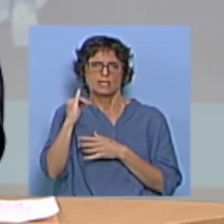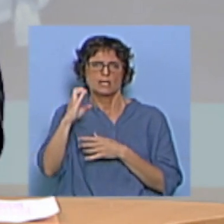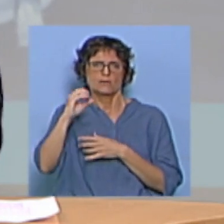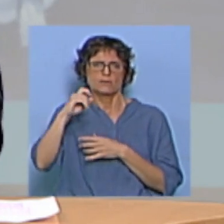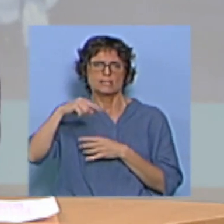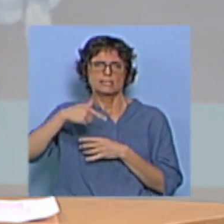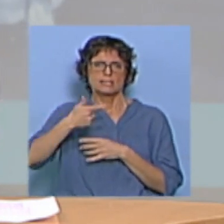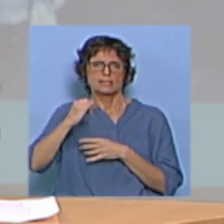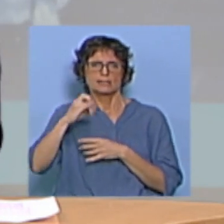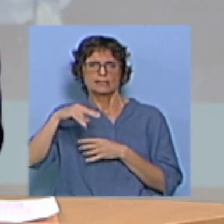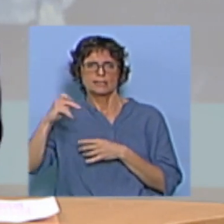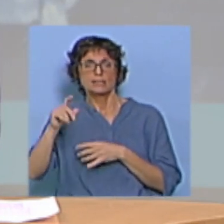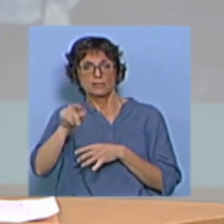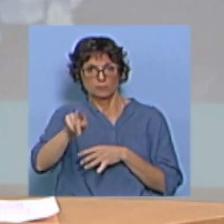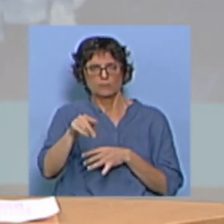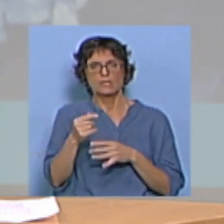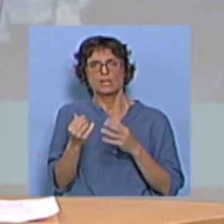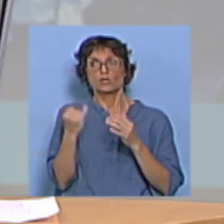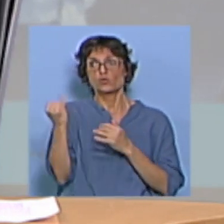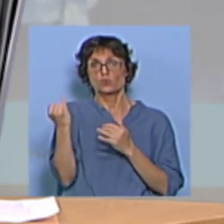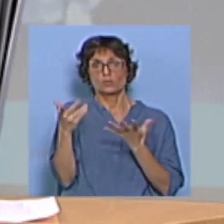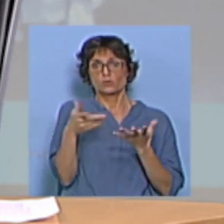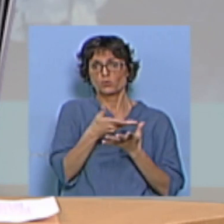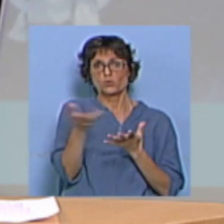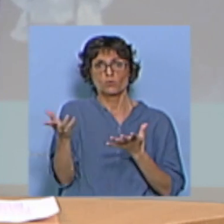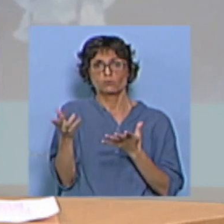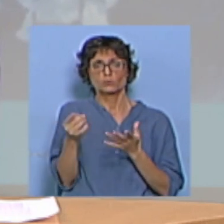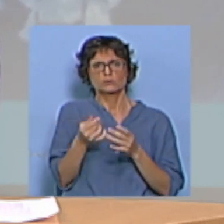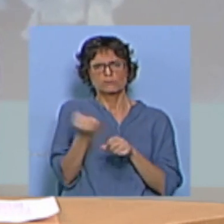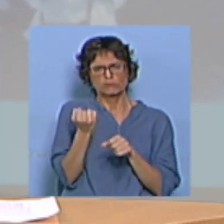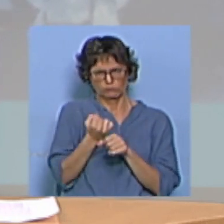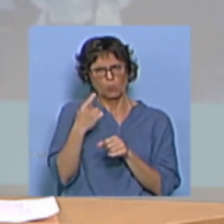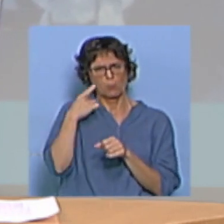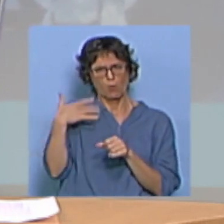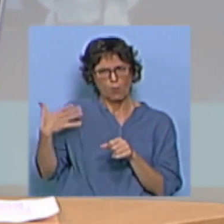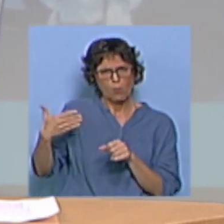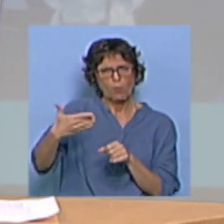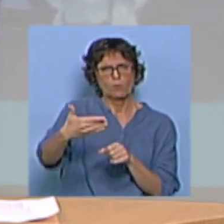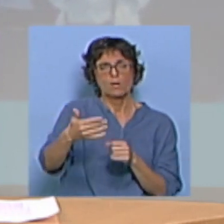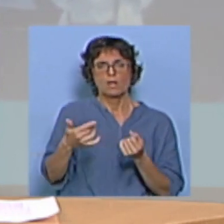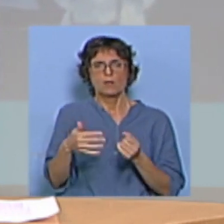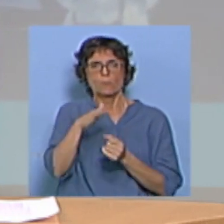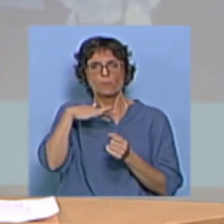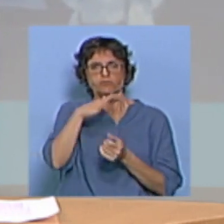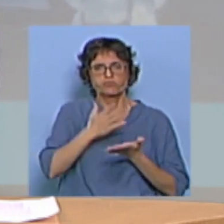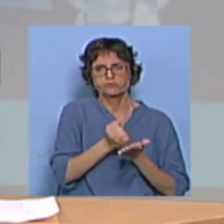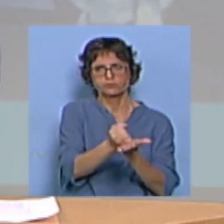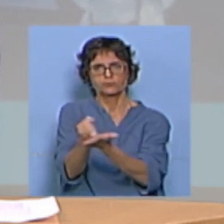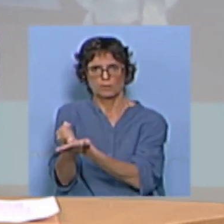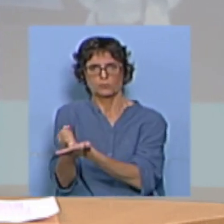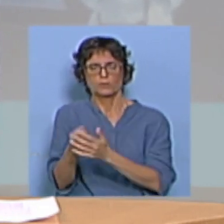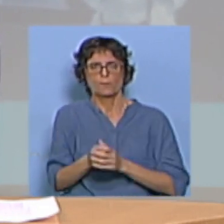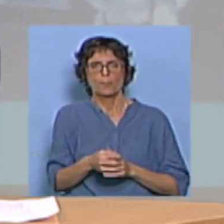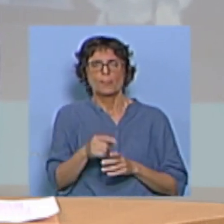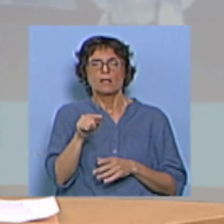têm feito muito e continuam a fazer para atender às situações de dificuldade que as pessoas e as famílias passam. Mas uma reflexão de